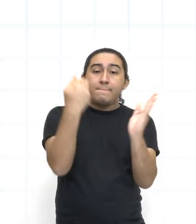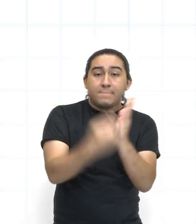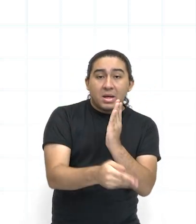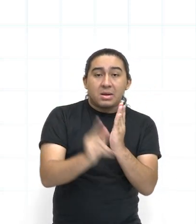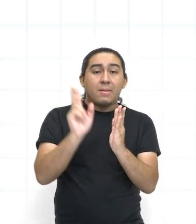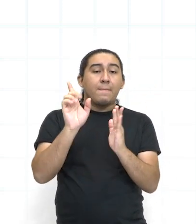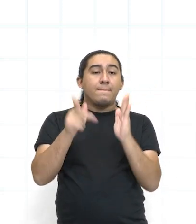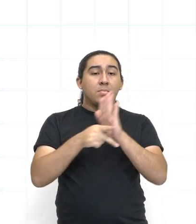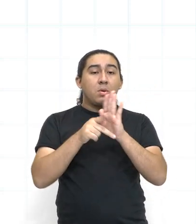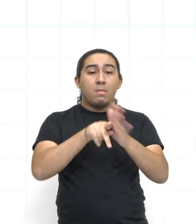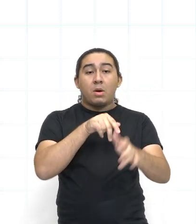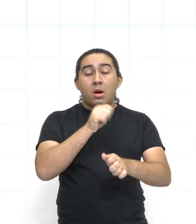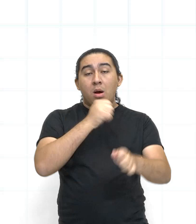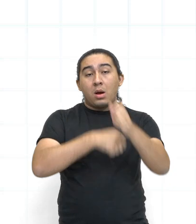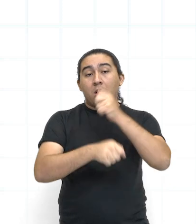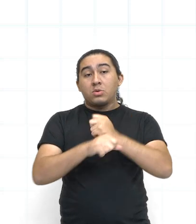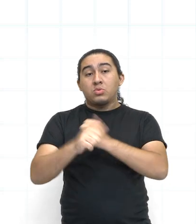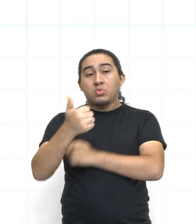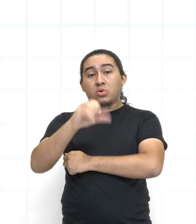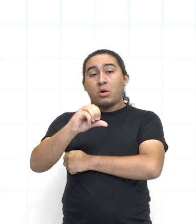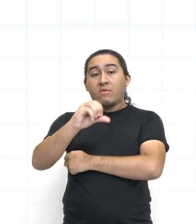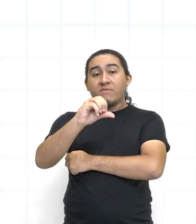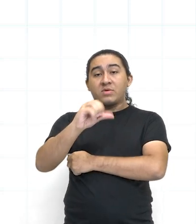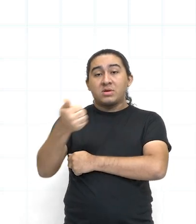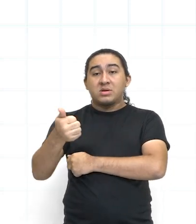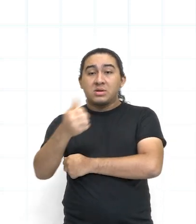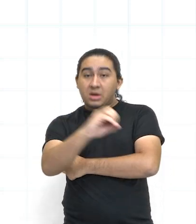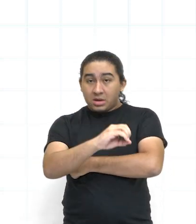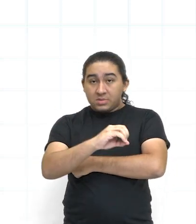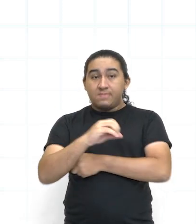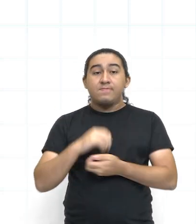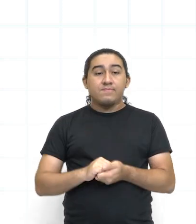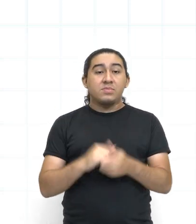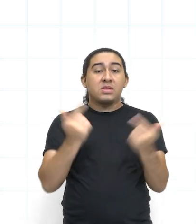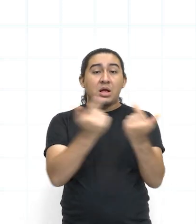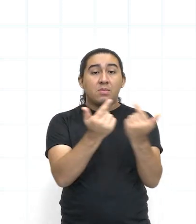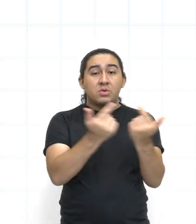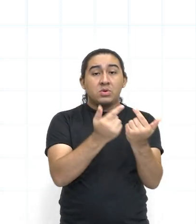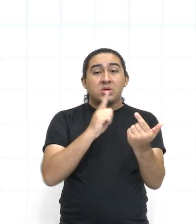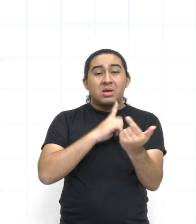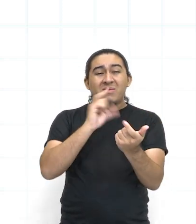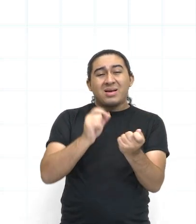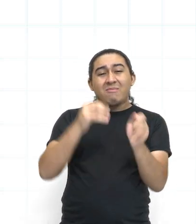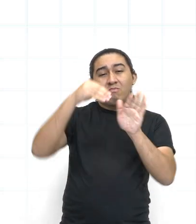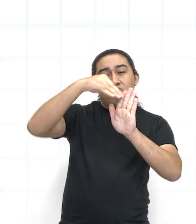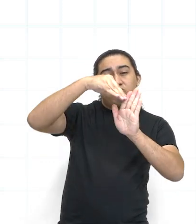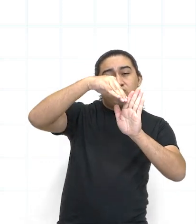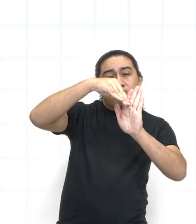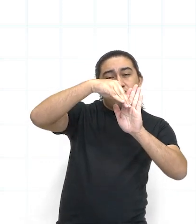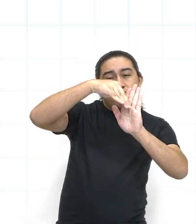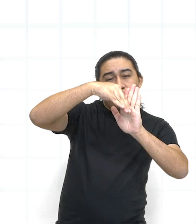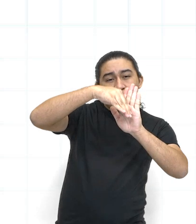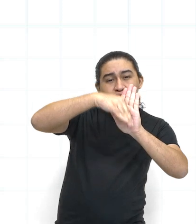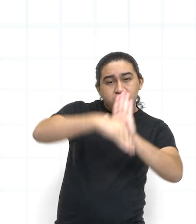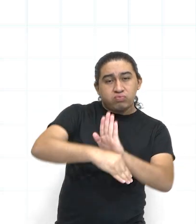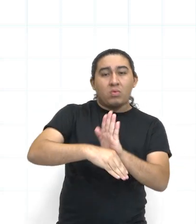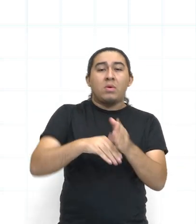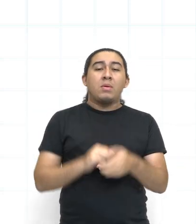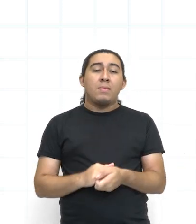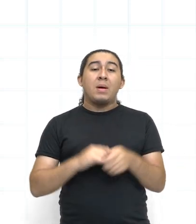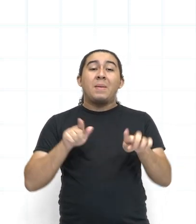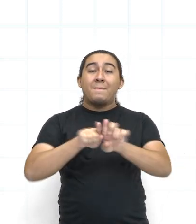Com o colapso da economia da borracha, a partir de 1910, o Teatro Amazonas passou por um período